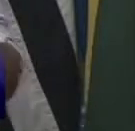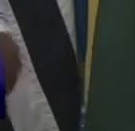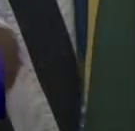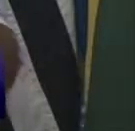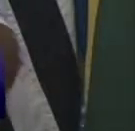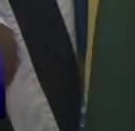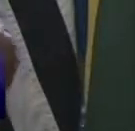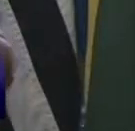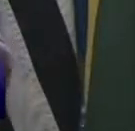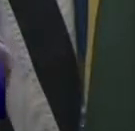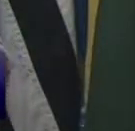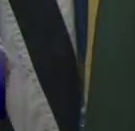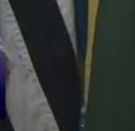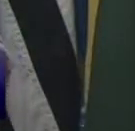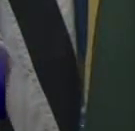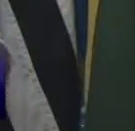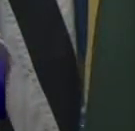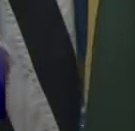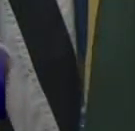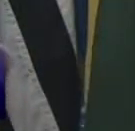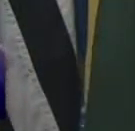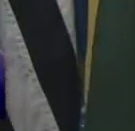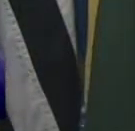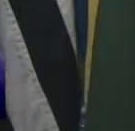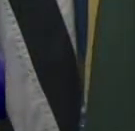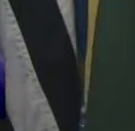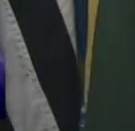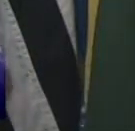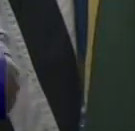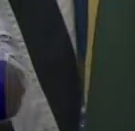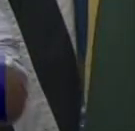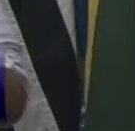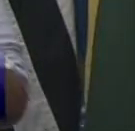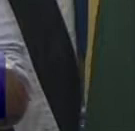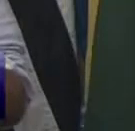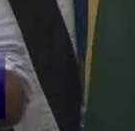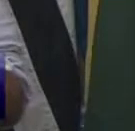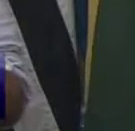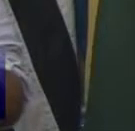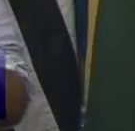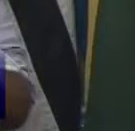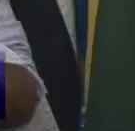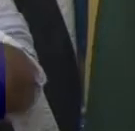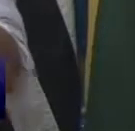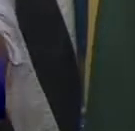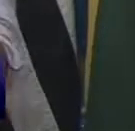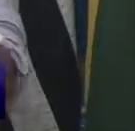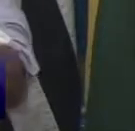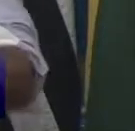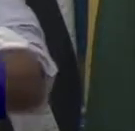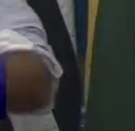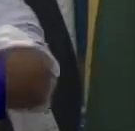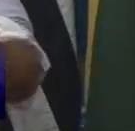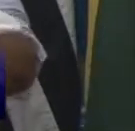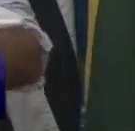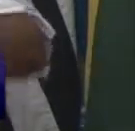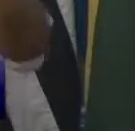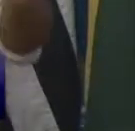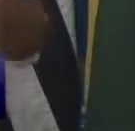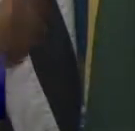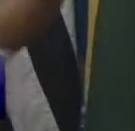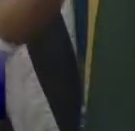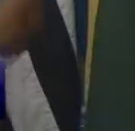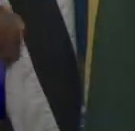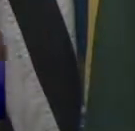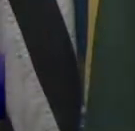é o sucesso do nosso time principal, que é uma vitrine. Quem vê o basquete de Limeira aparecendo nos